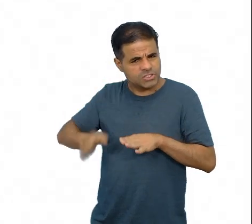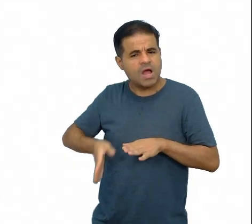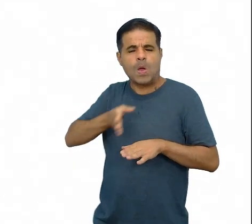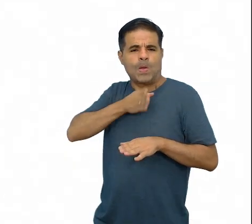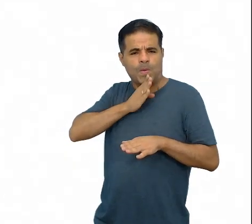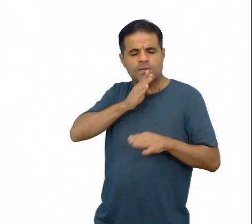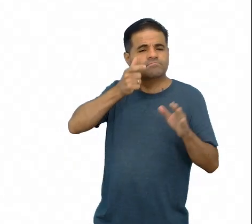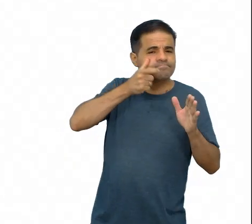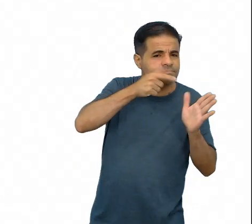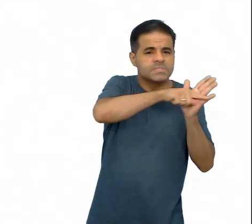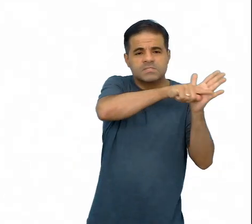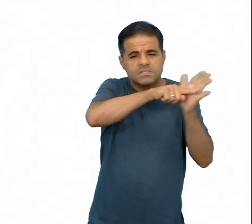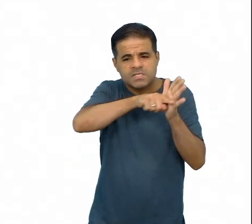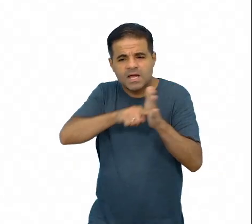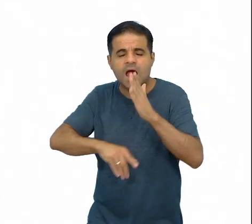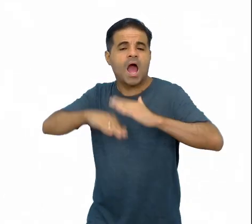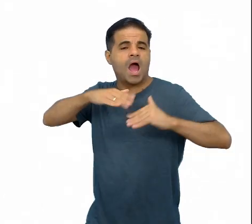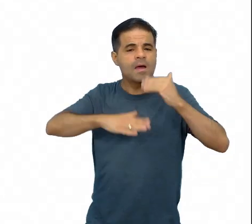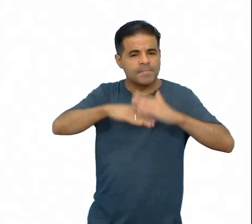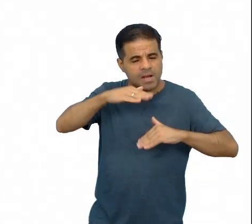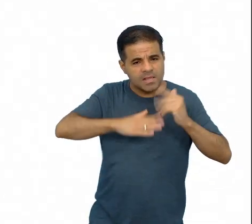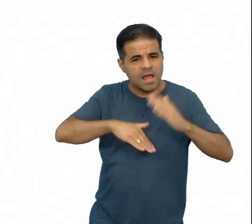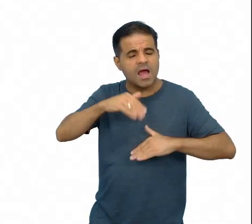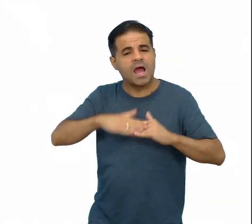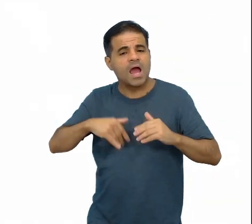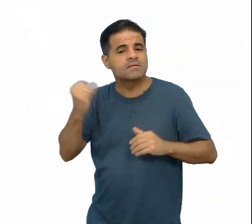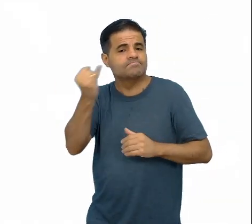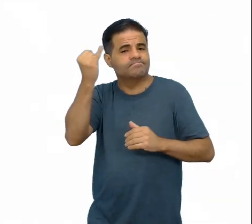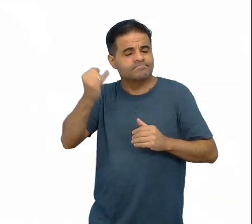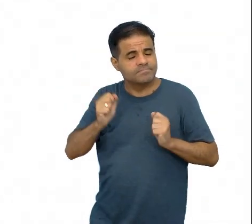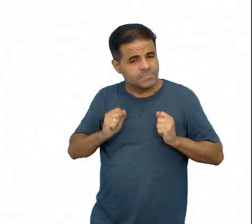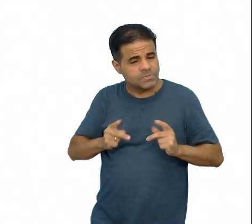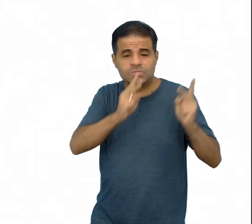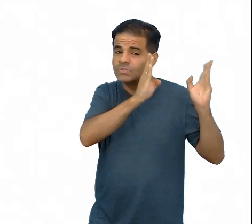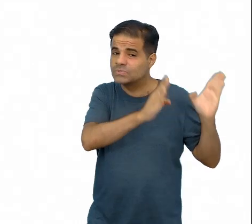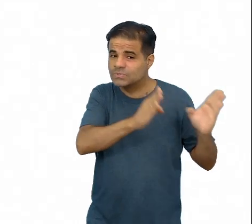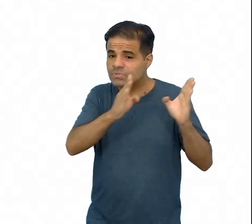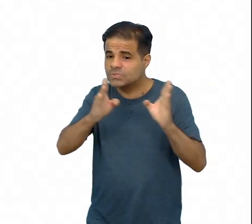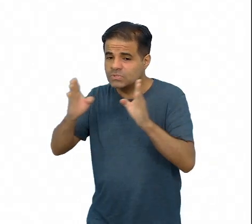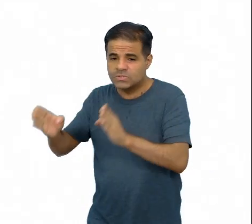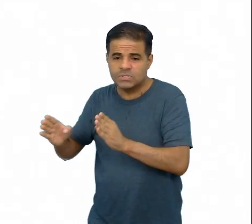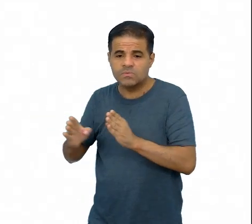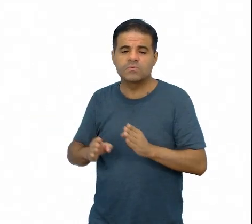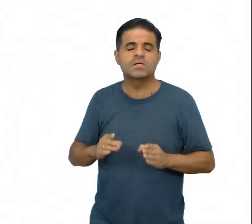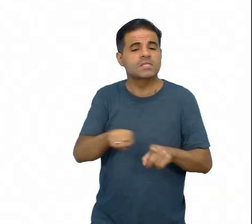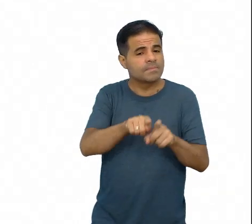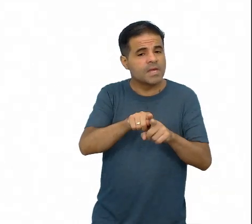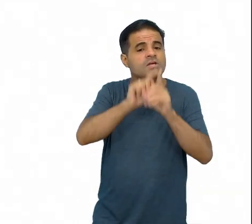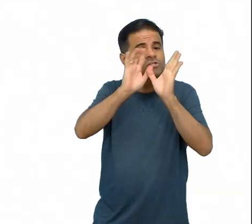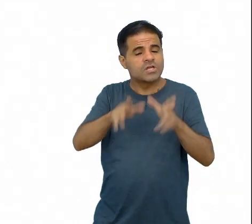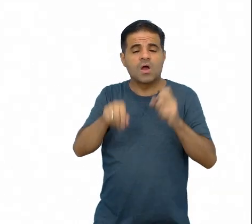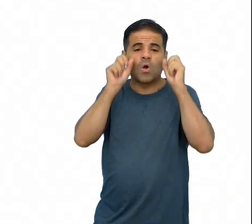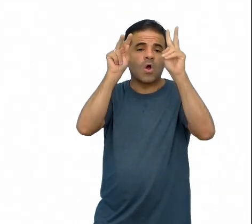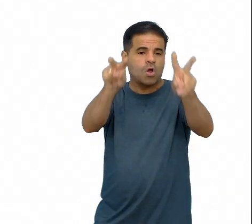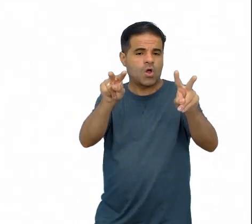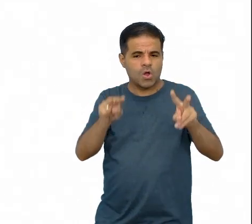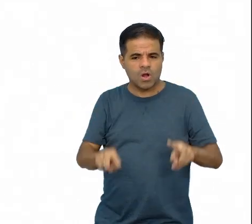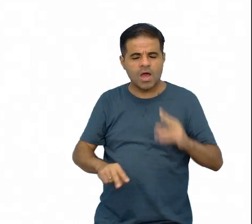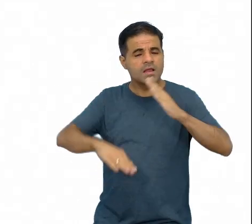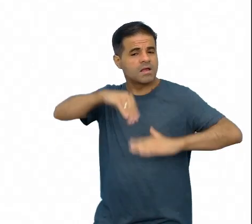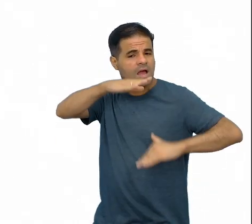fizeram uma análise das habilidades essenciais, da sequência, né? Já olharam